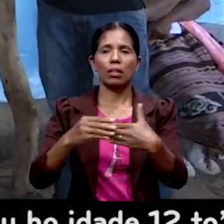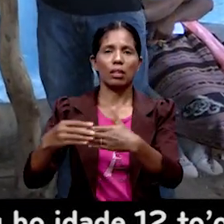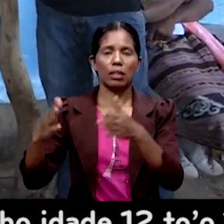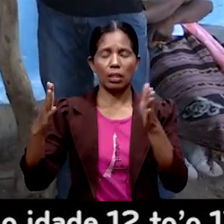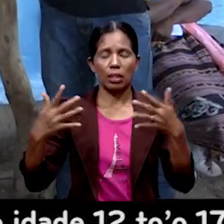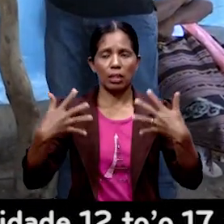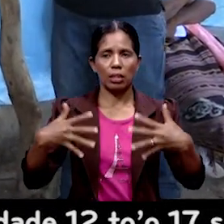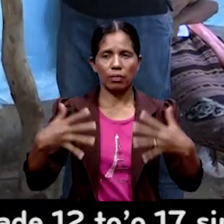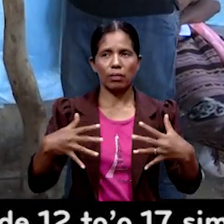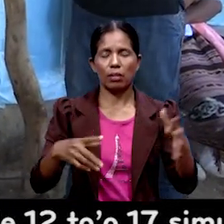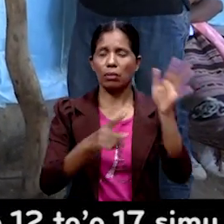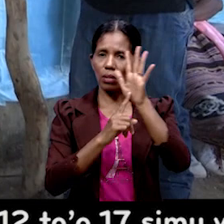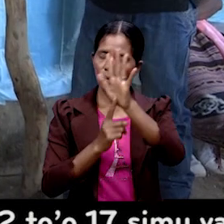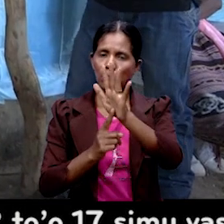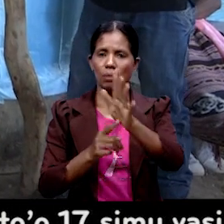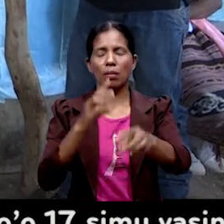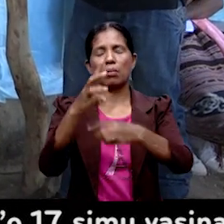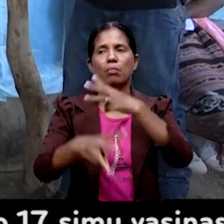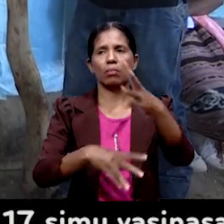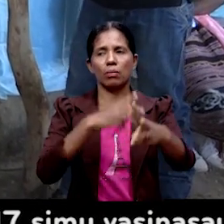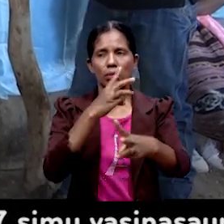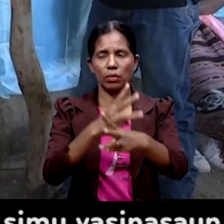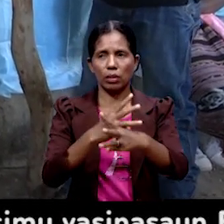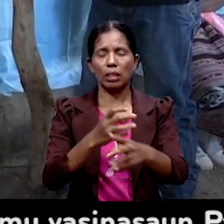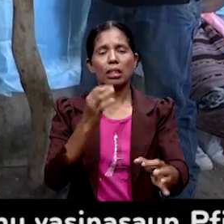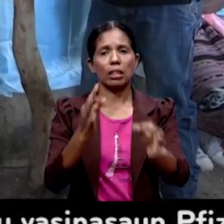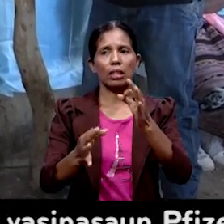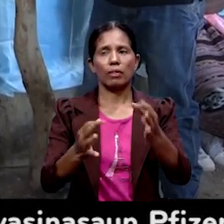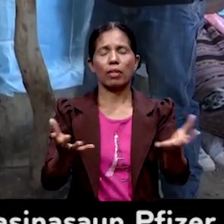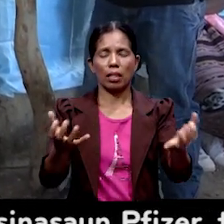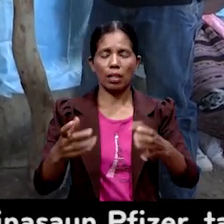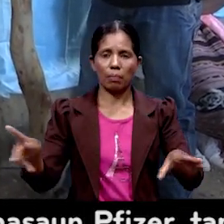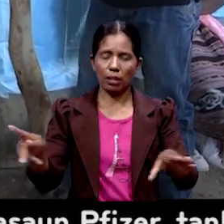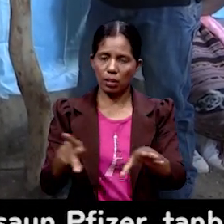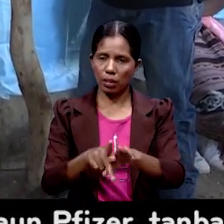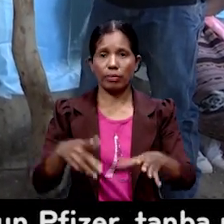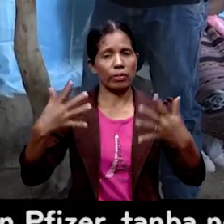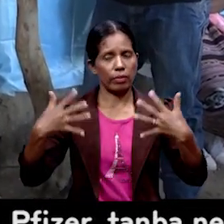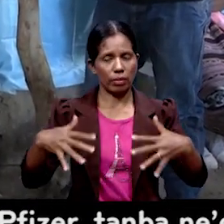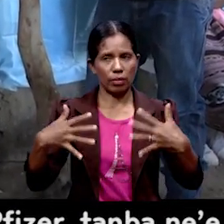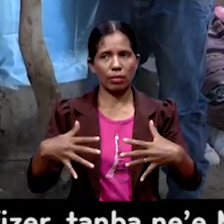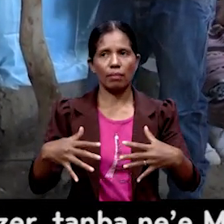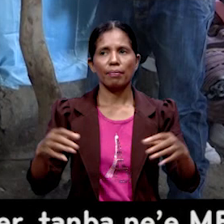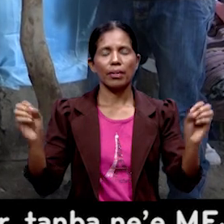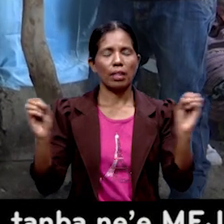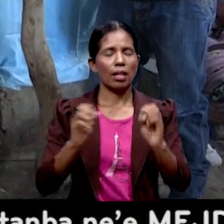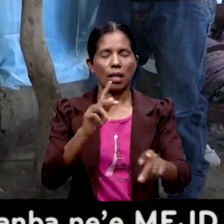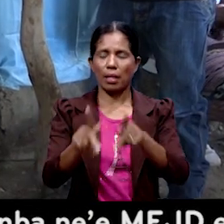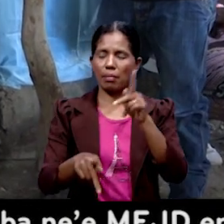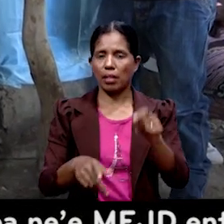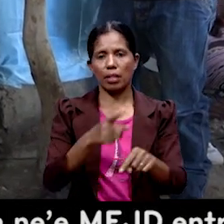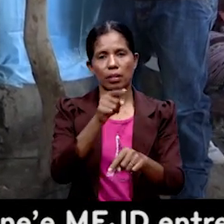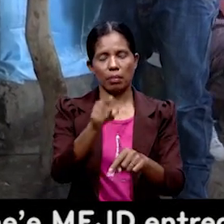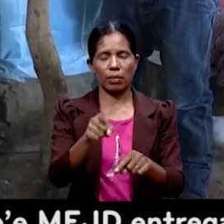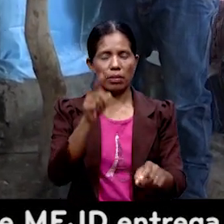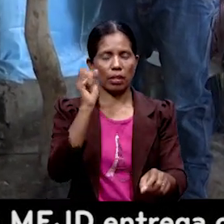para o povo tomar. Cari, a cara participa em fundo, lá obriga e te bota a